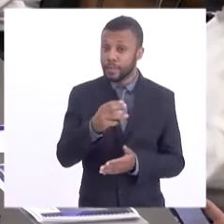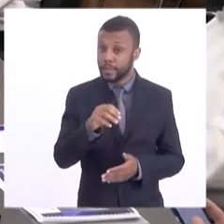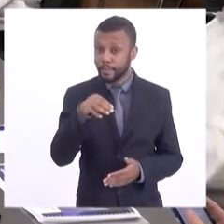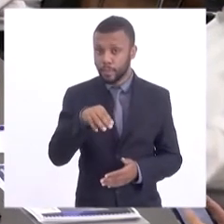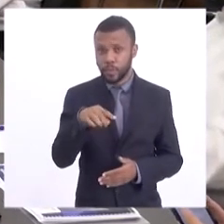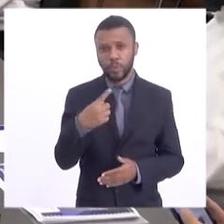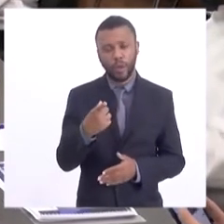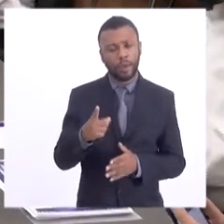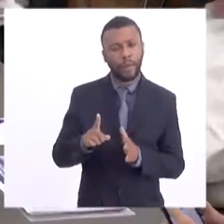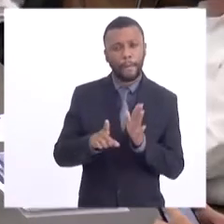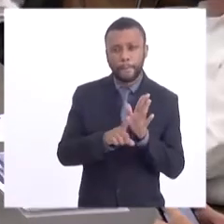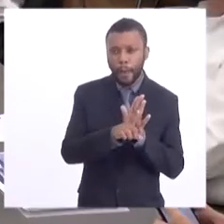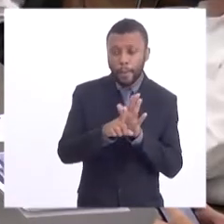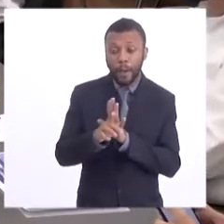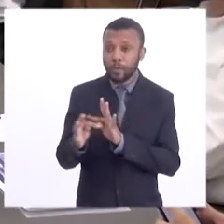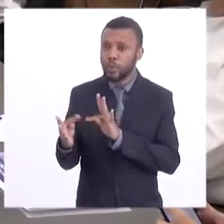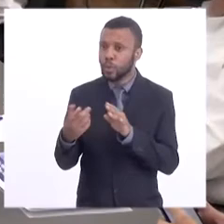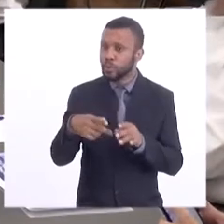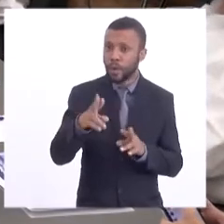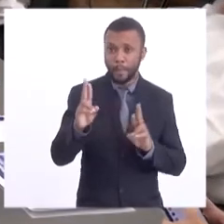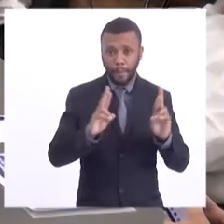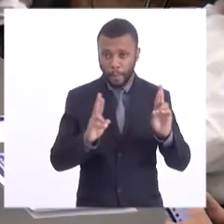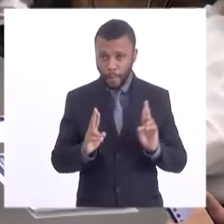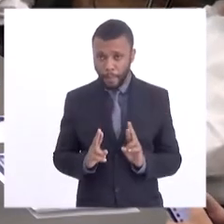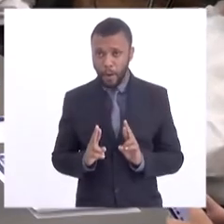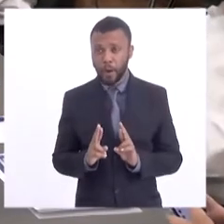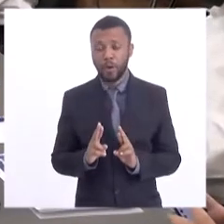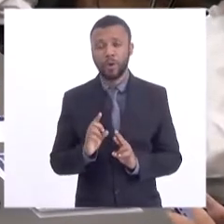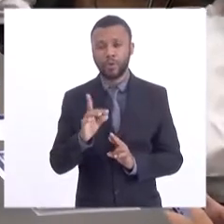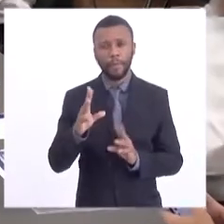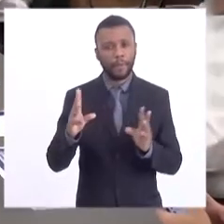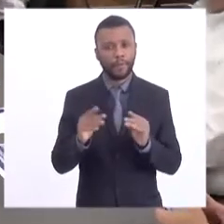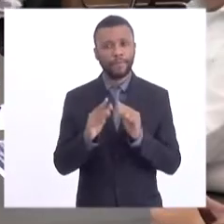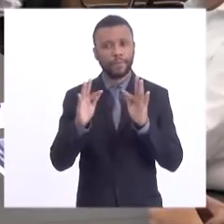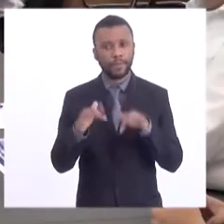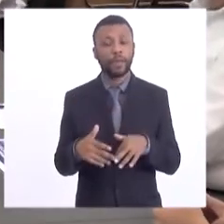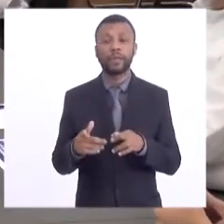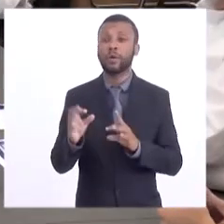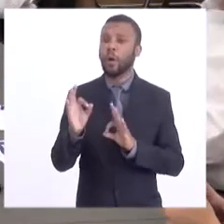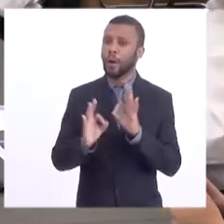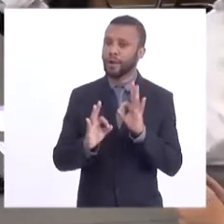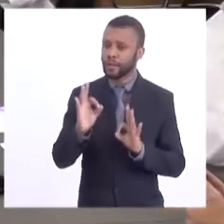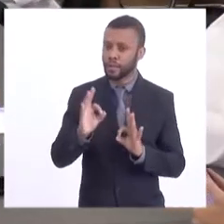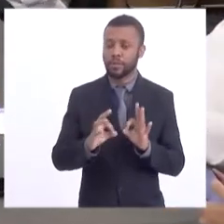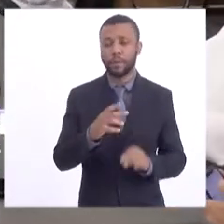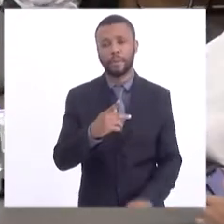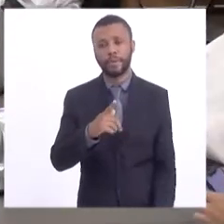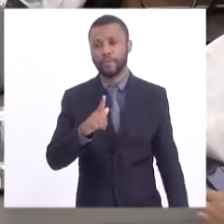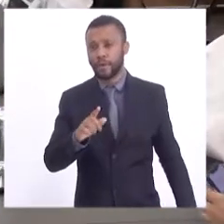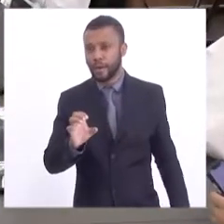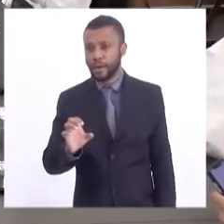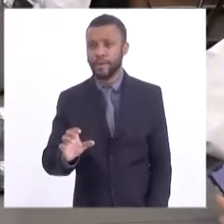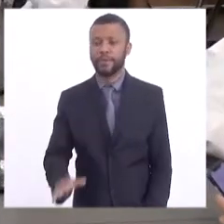todos responde só para fechar aqui com a organização da procuradoria por favor